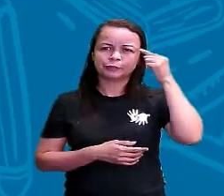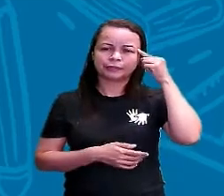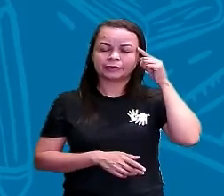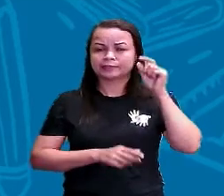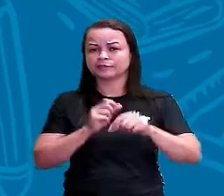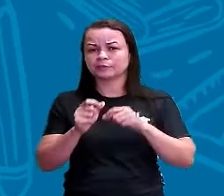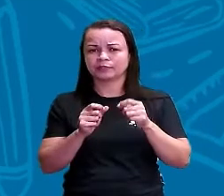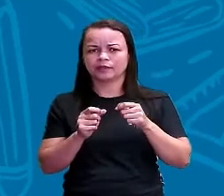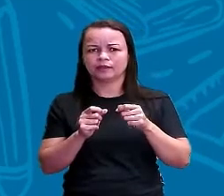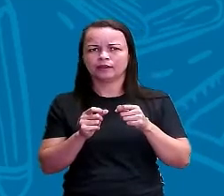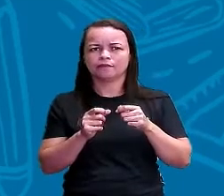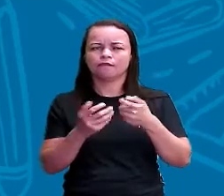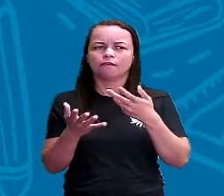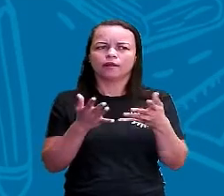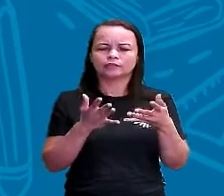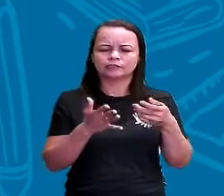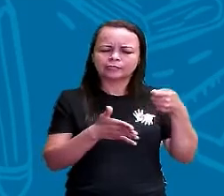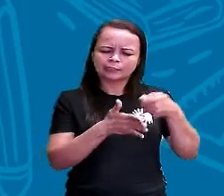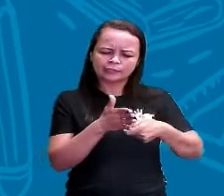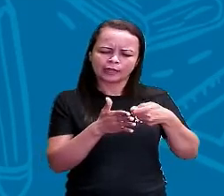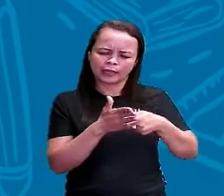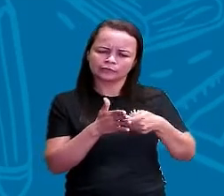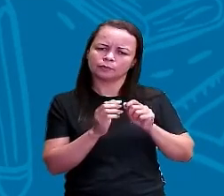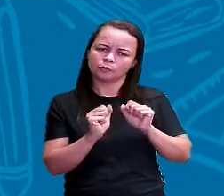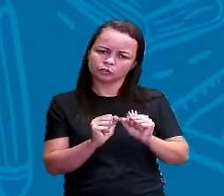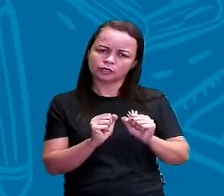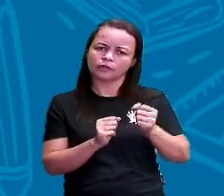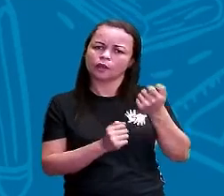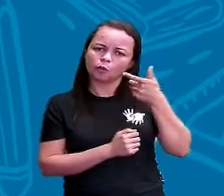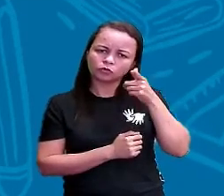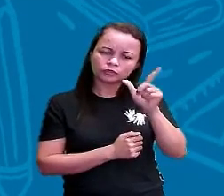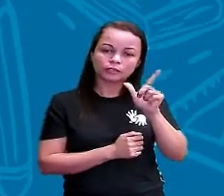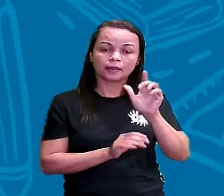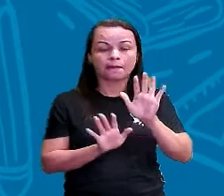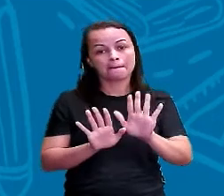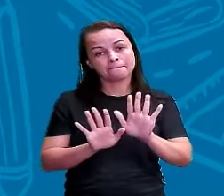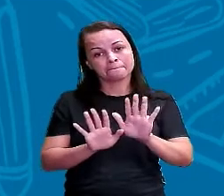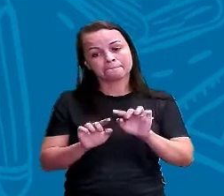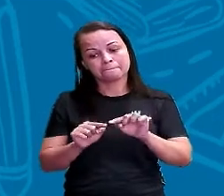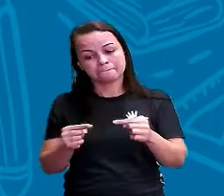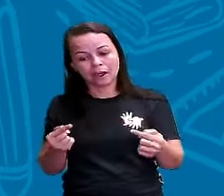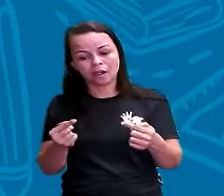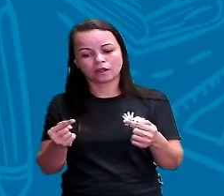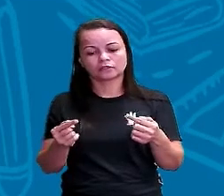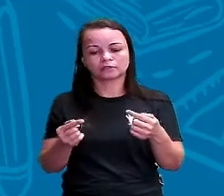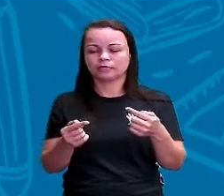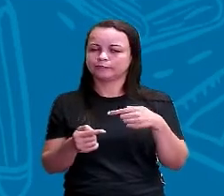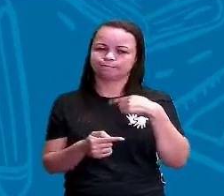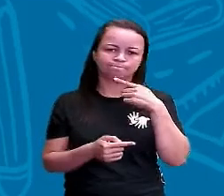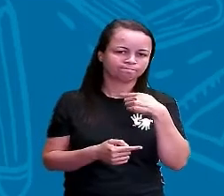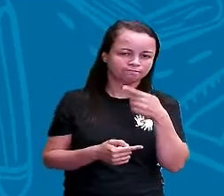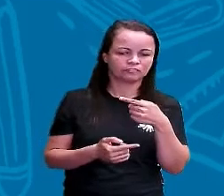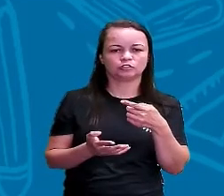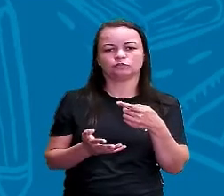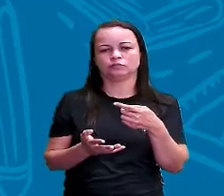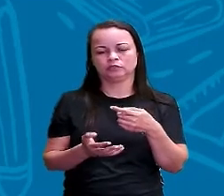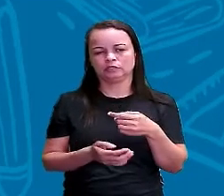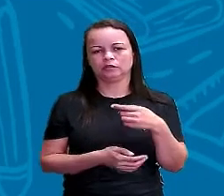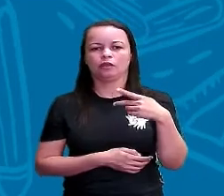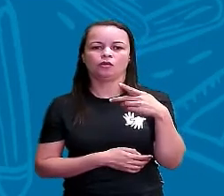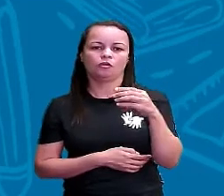fato de ele ter tentado tanto, ele poderia ter conseguido, mas ele simplesmente não conseguiu. Por isso, uma